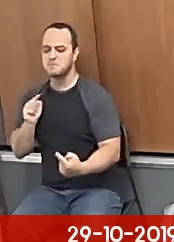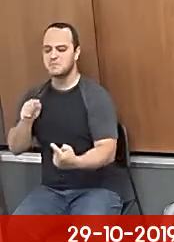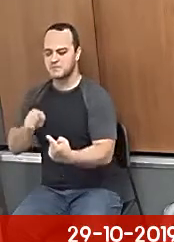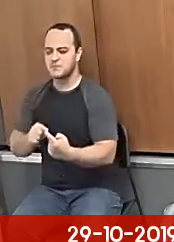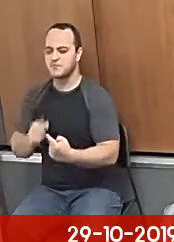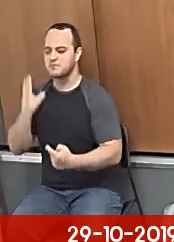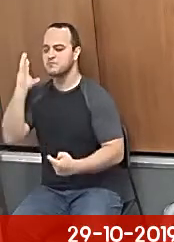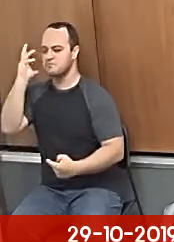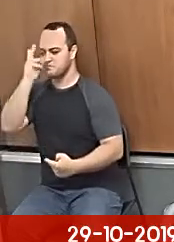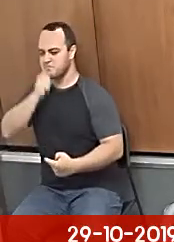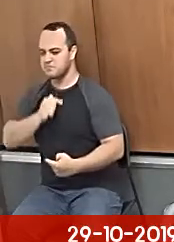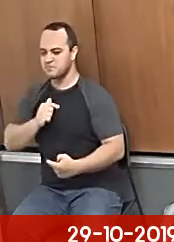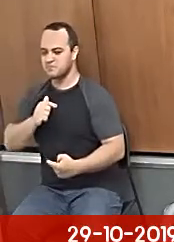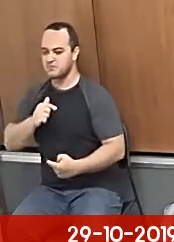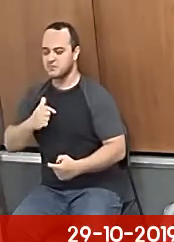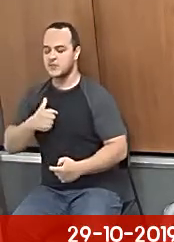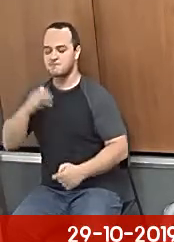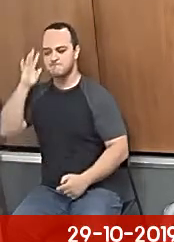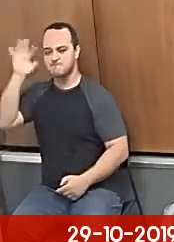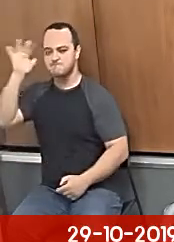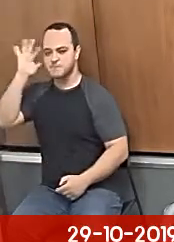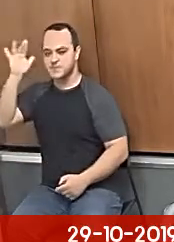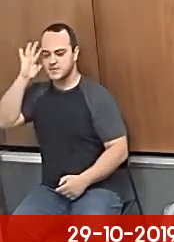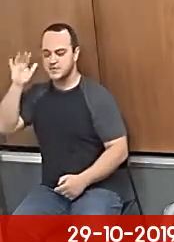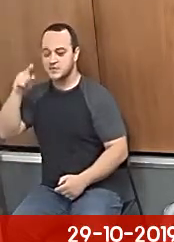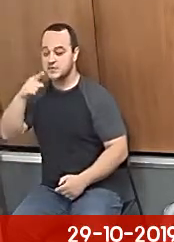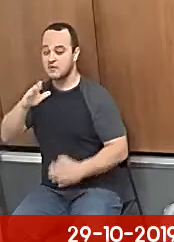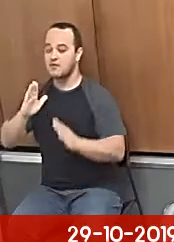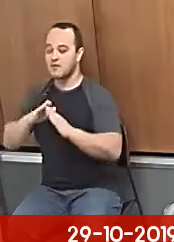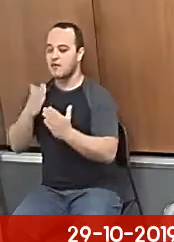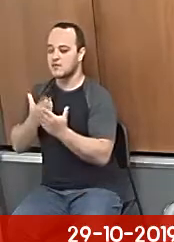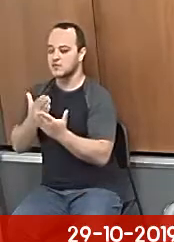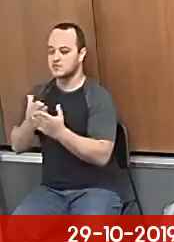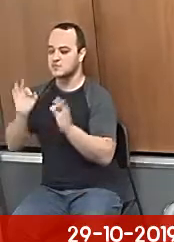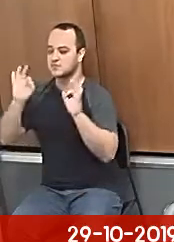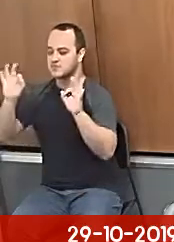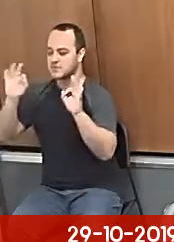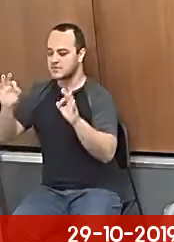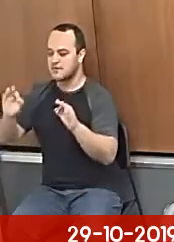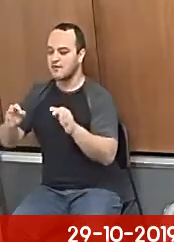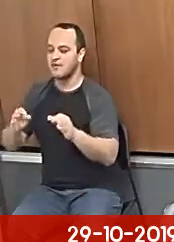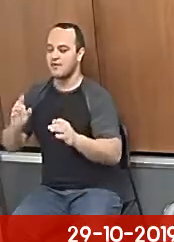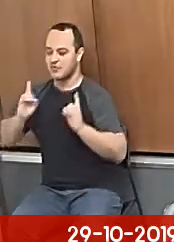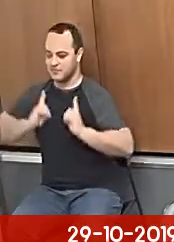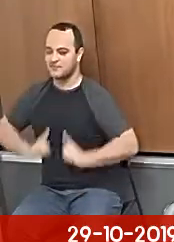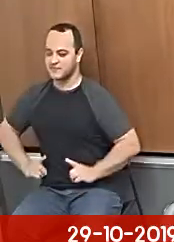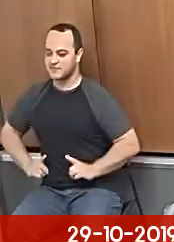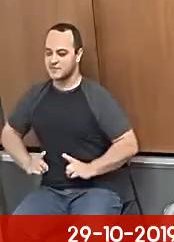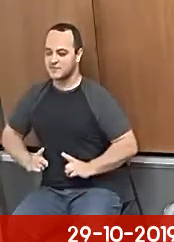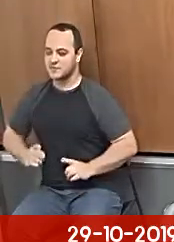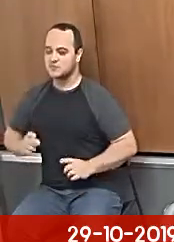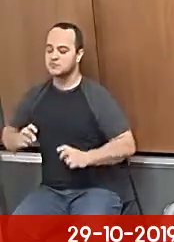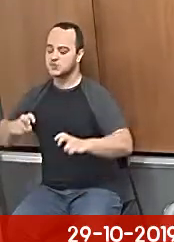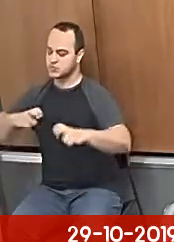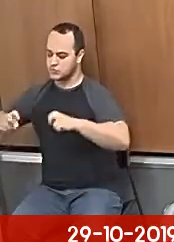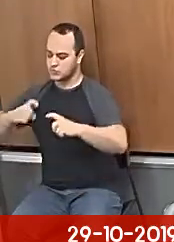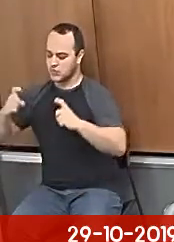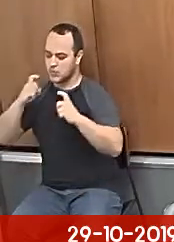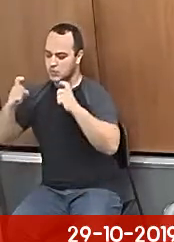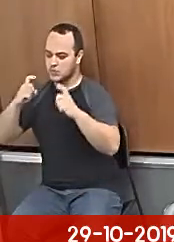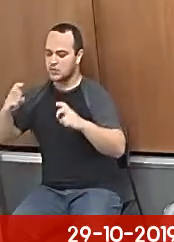reunião com os diretores das escolas especiais. Quem sabe, deputado, a gente pudesse passar esse